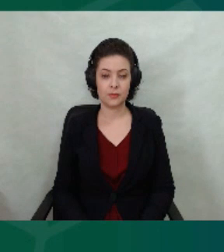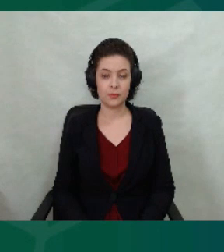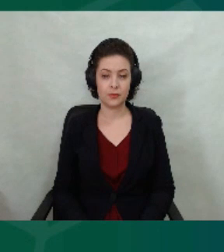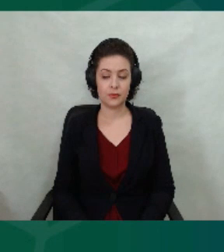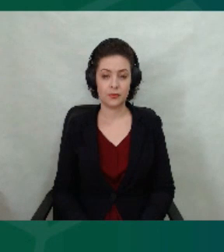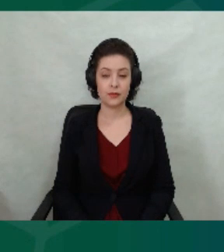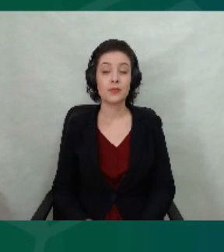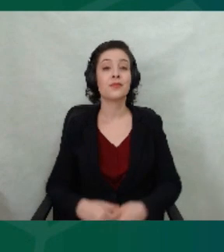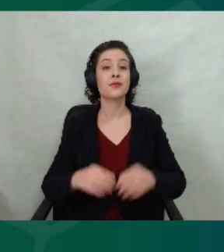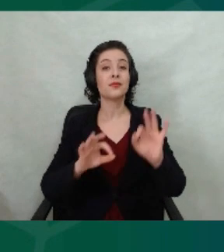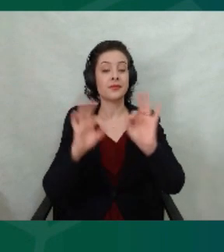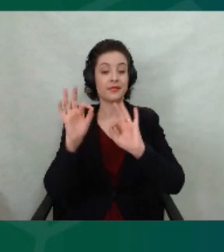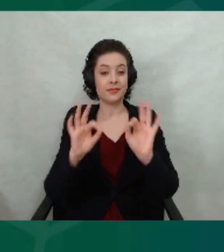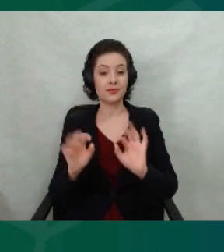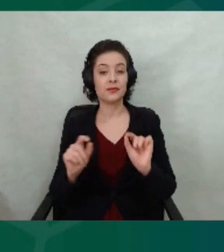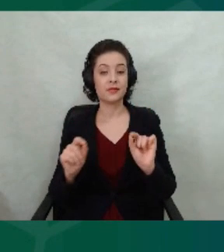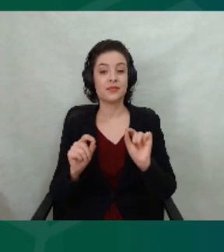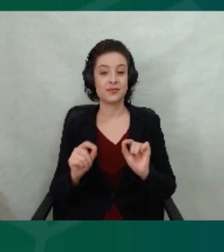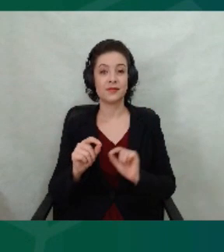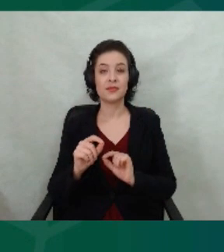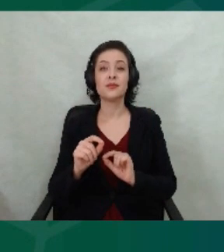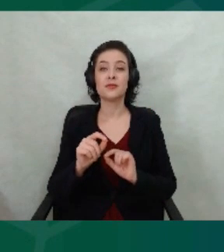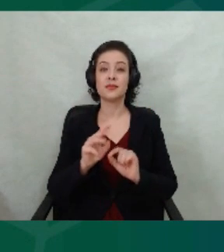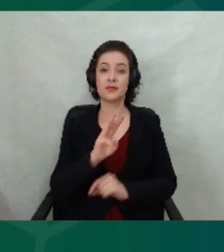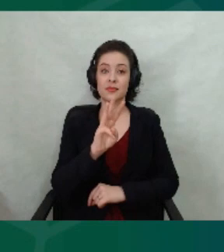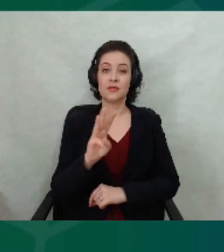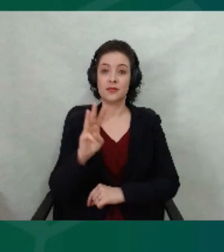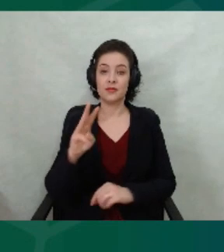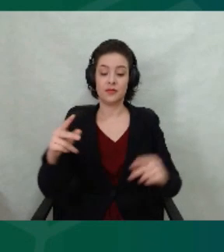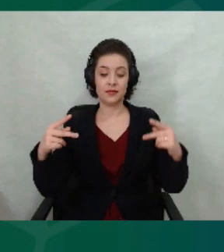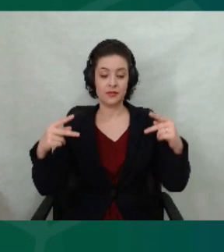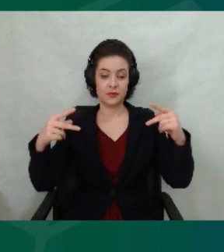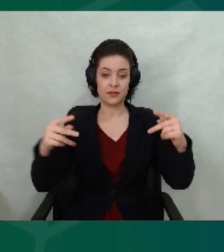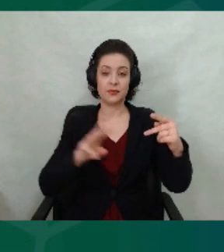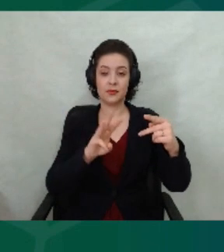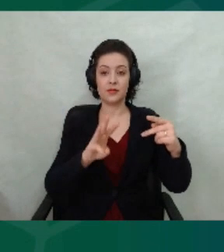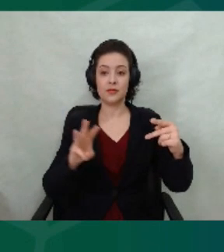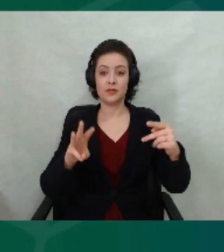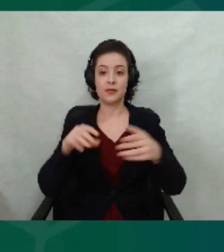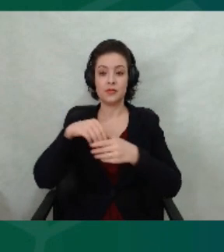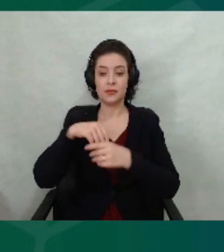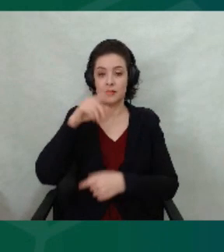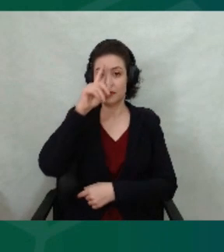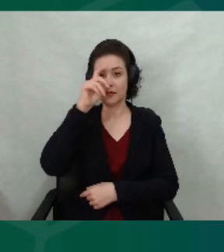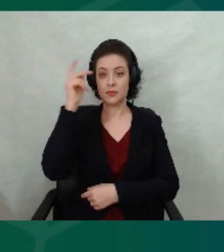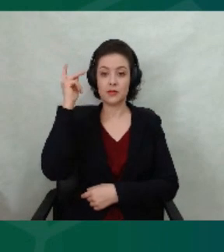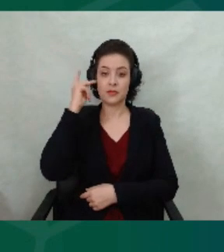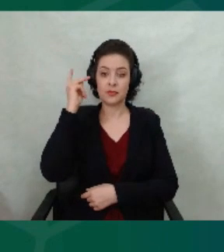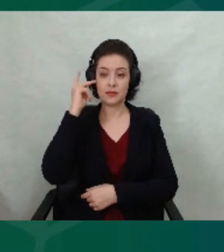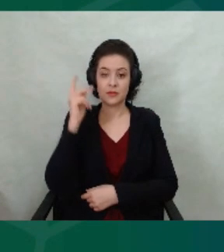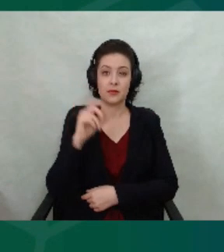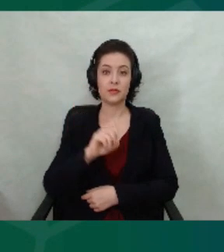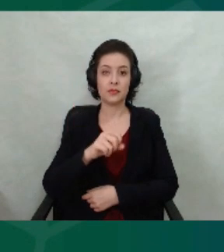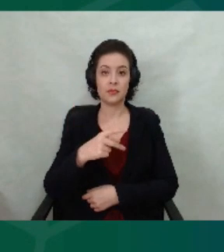Montamos um link, um site no portal do Hospital São Paulo, SP+, no